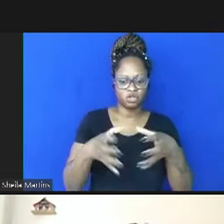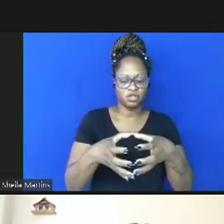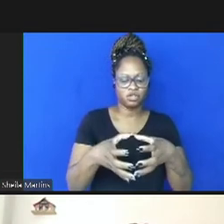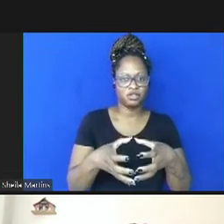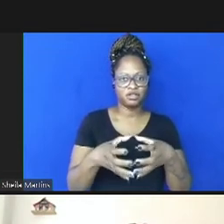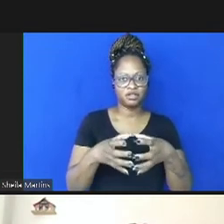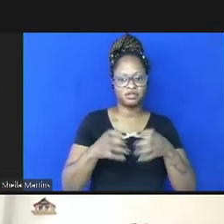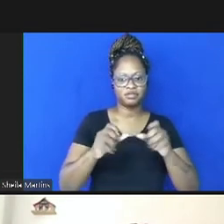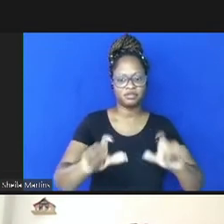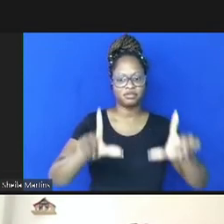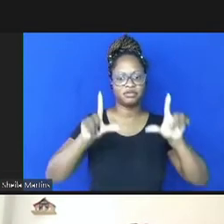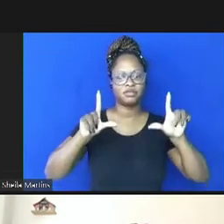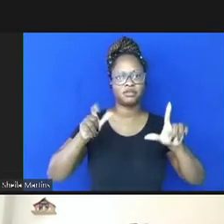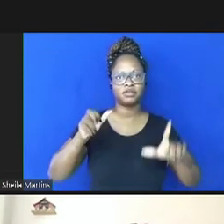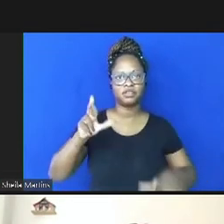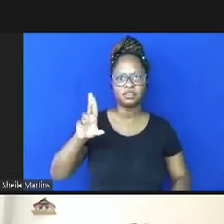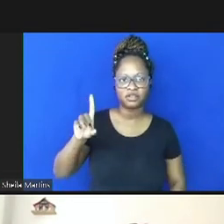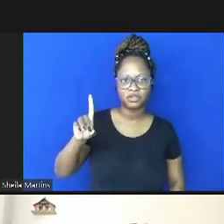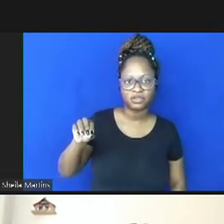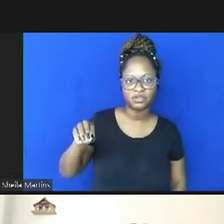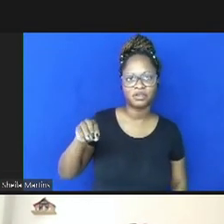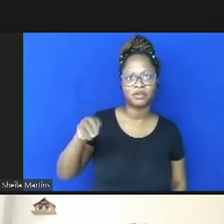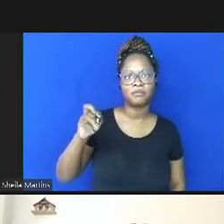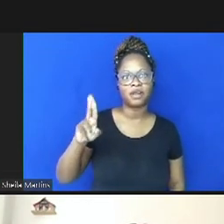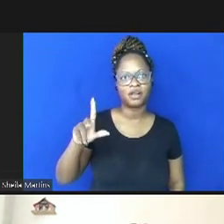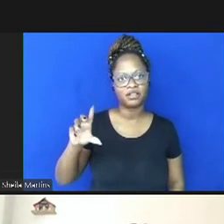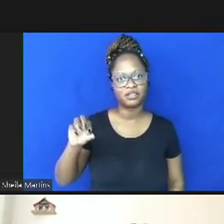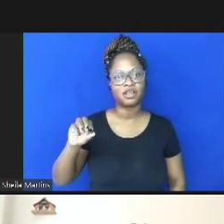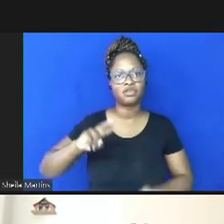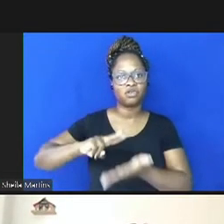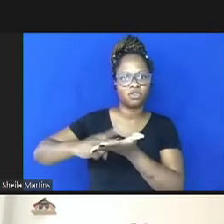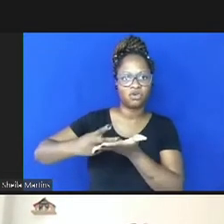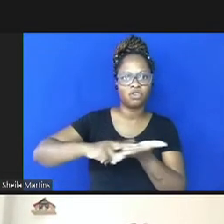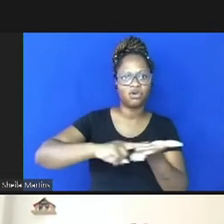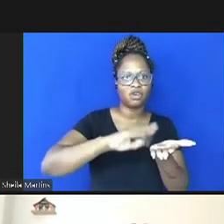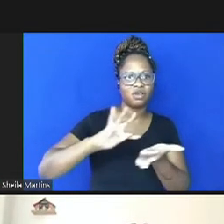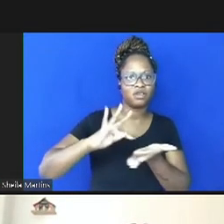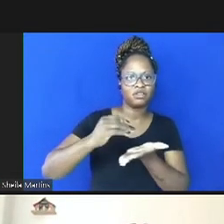Leonardo, se possível, Marcelo Neves, nossos tradutores queridos.